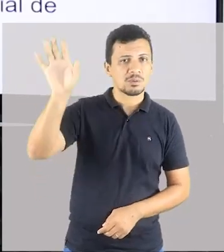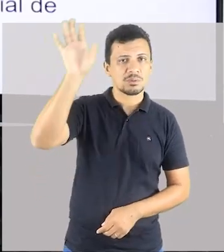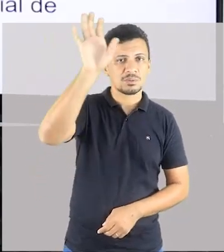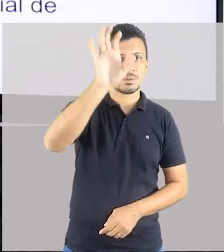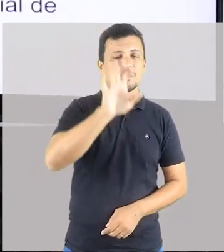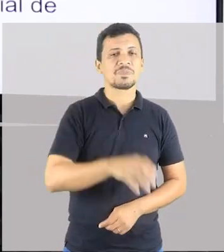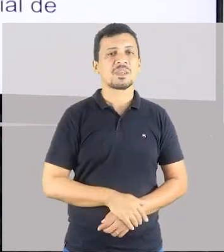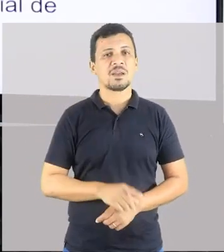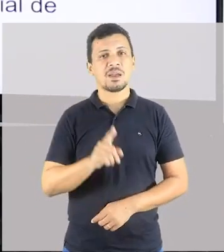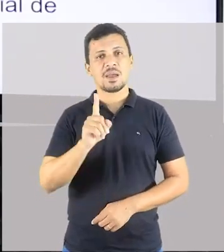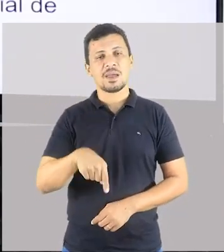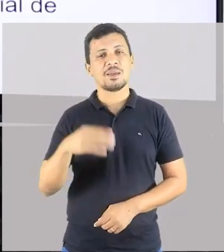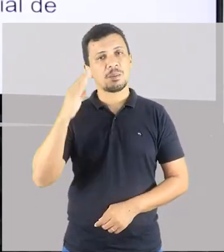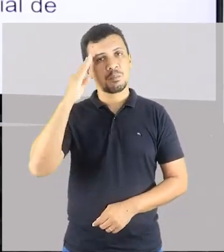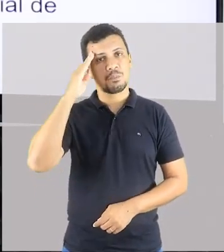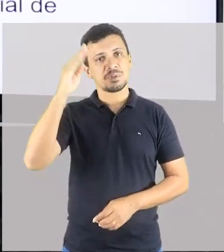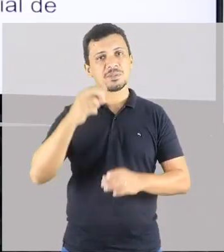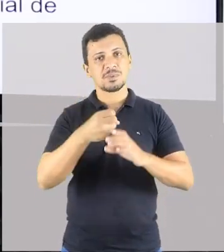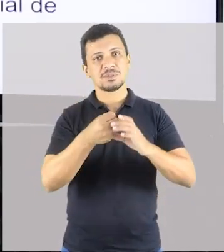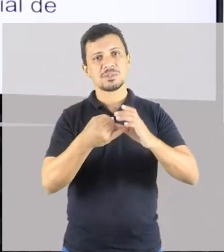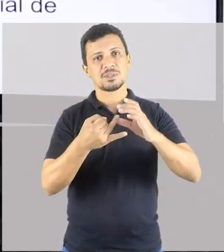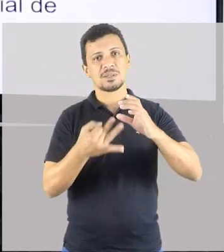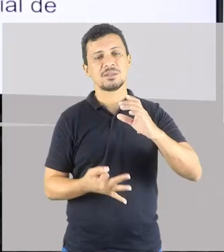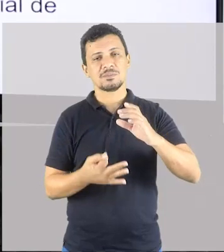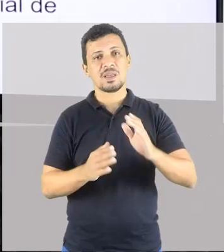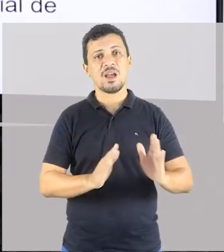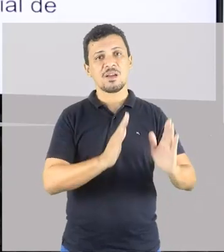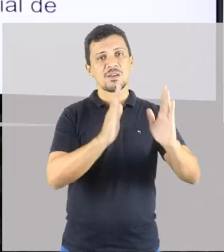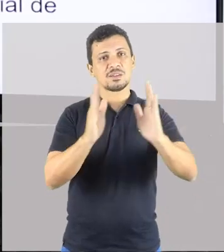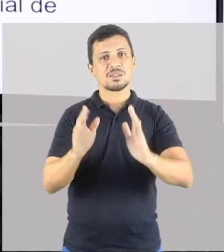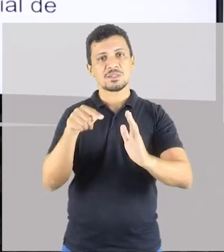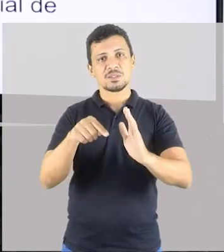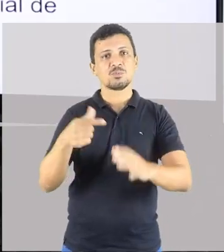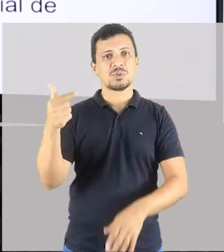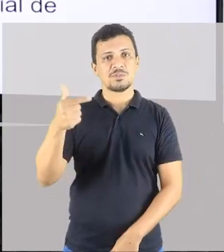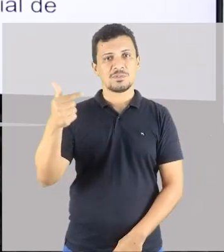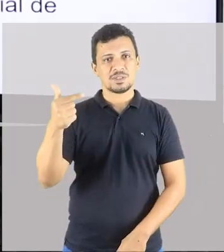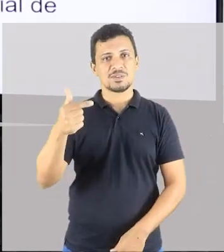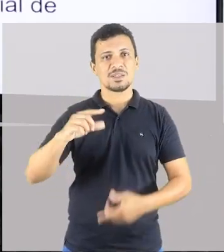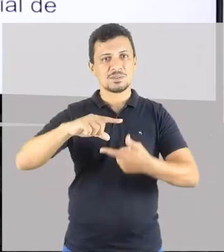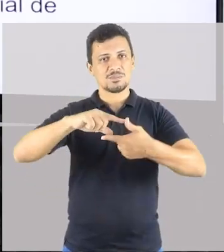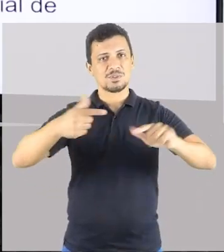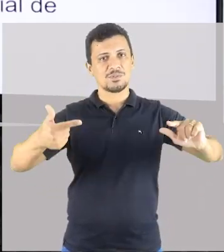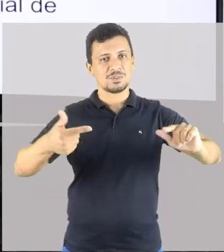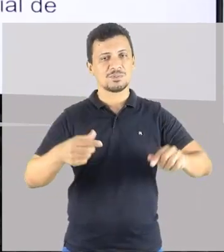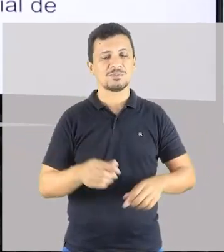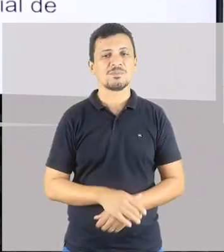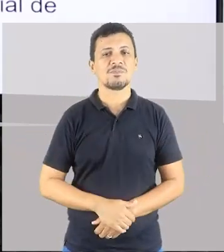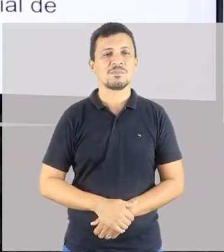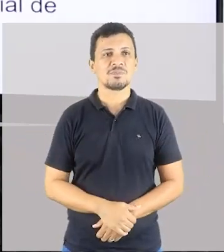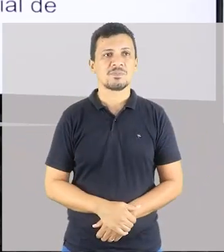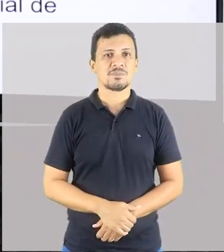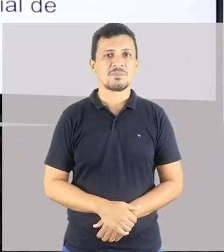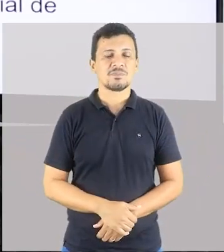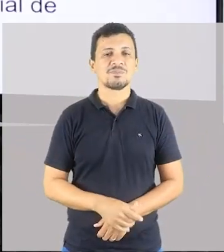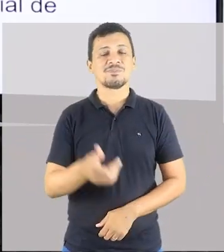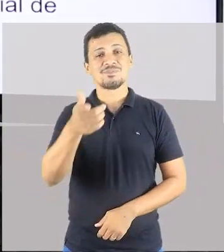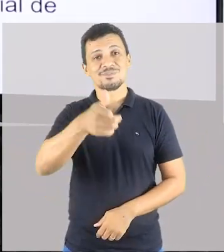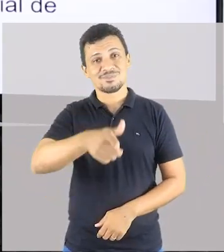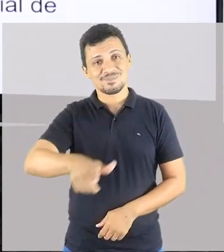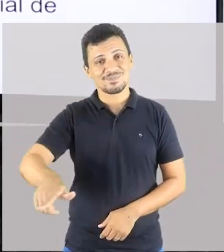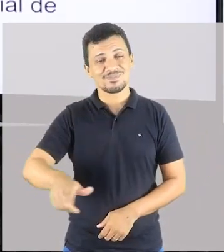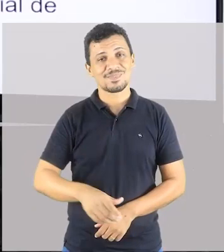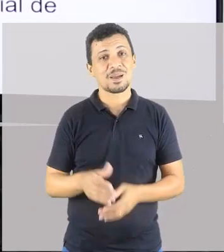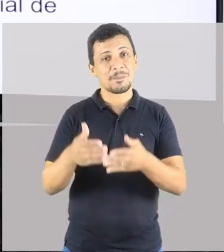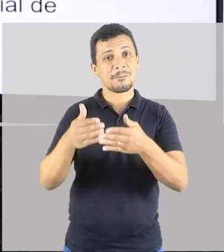e isso é uma das principais características dessa fase, da segunda fase modernista, tá? Mais uma vez,